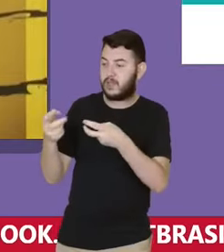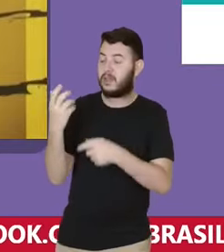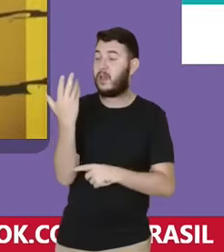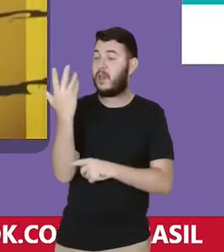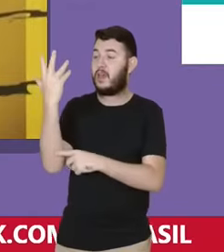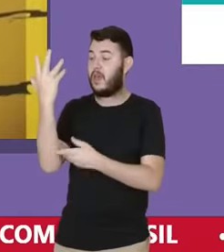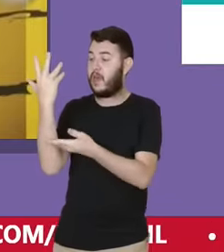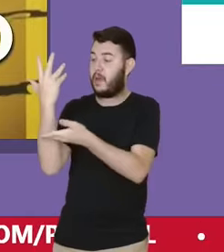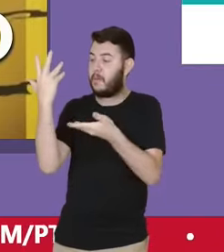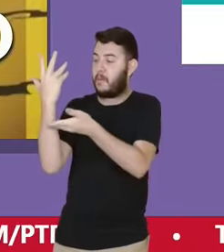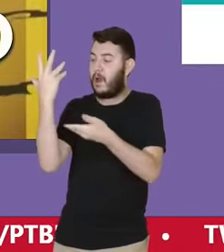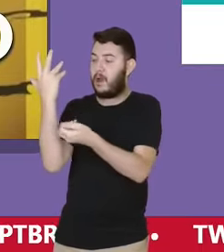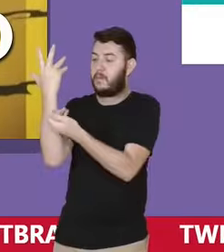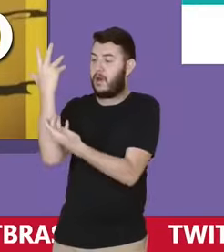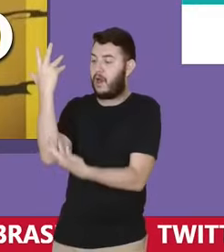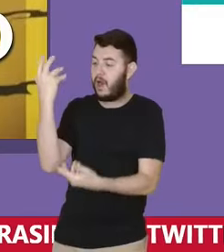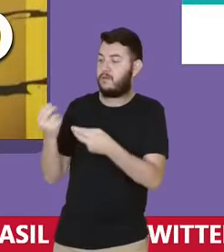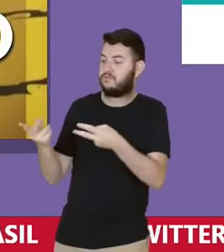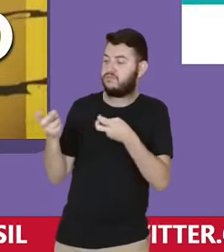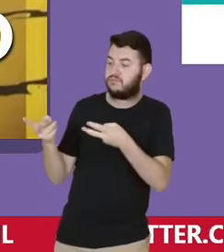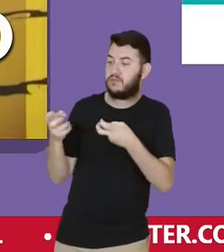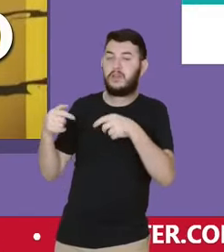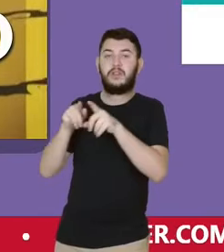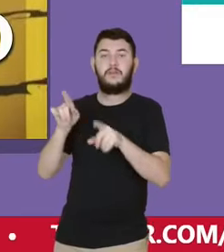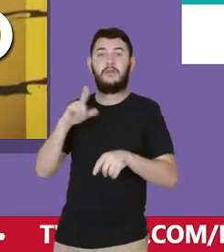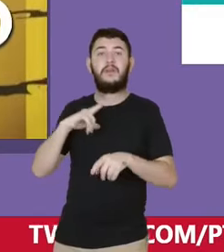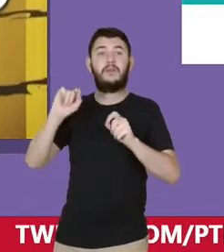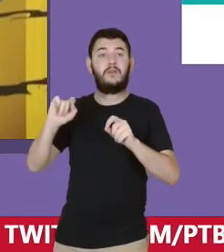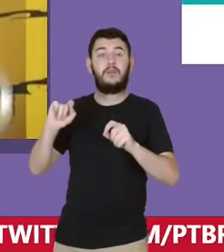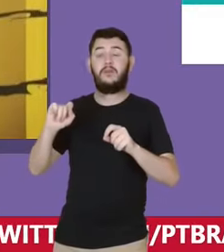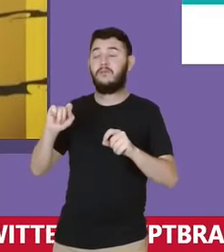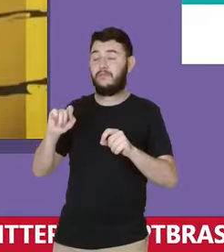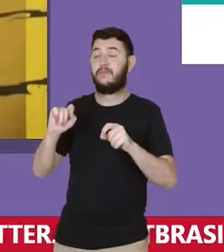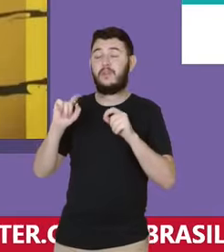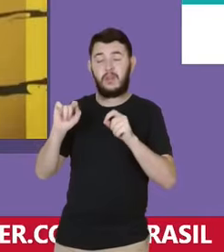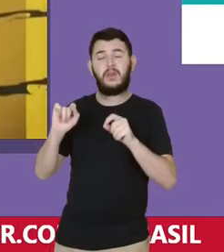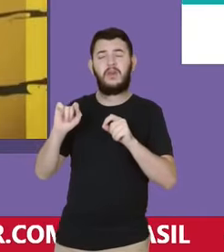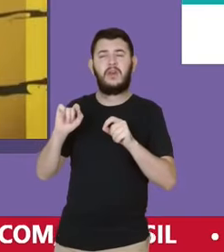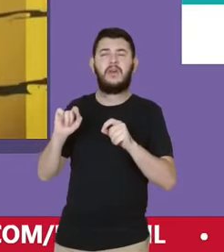também de desenvolvimento. E são questões que estão